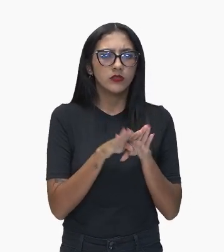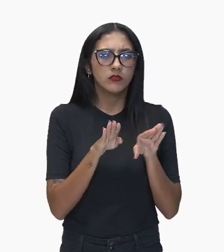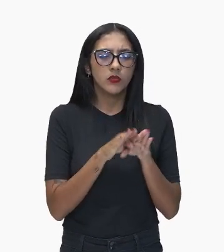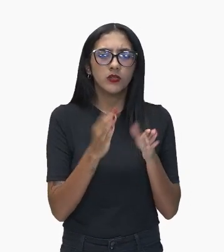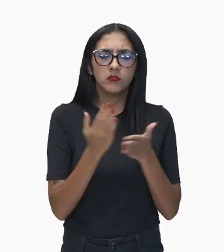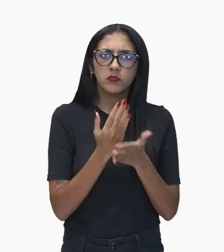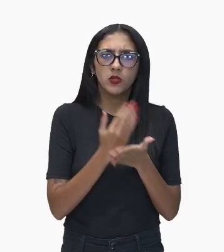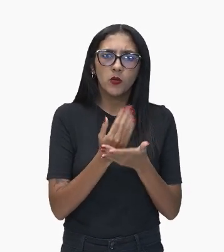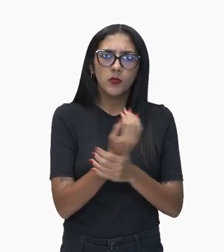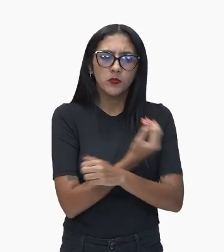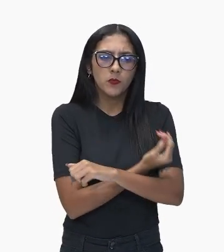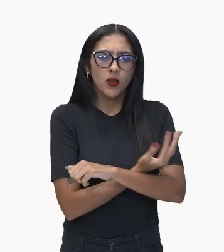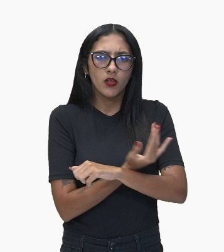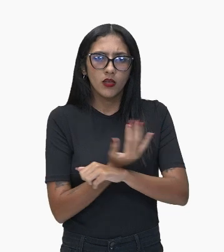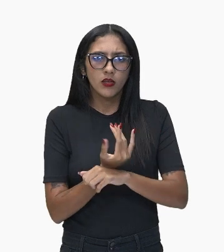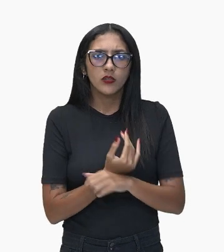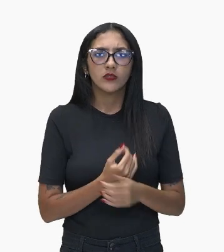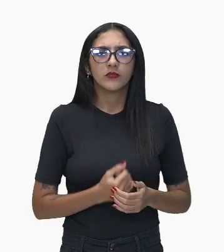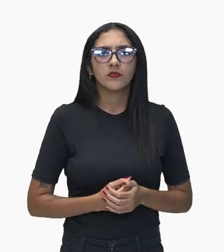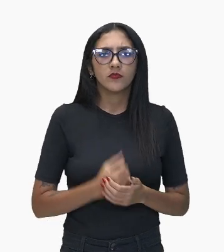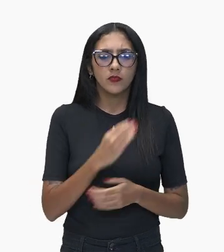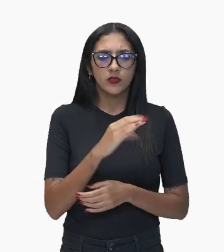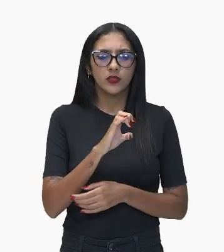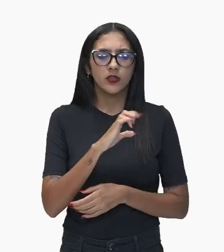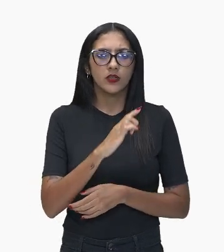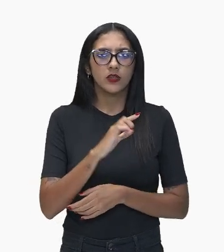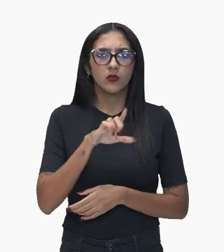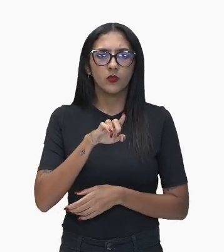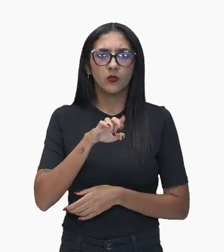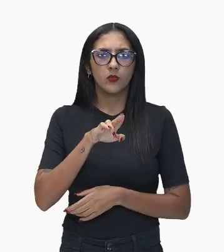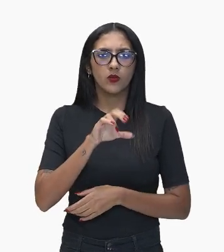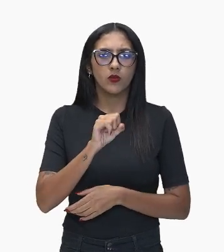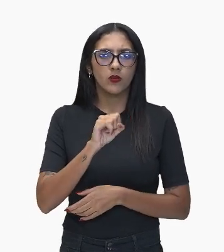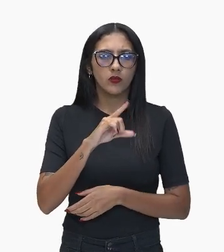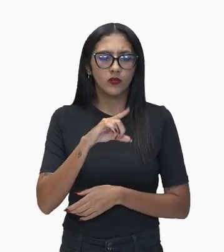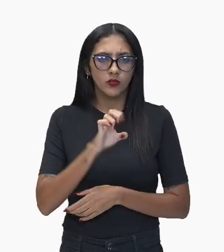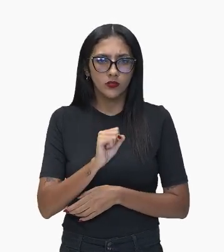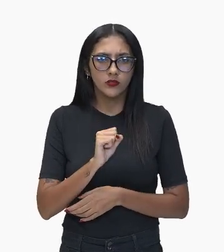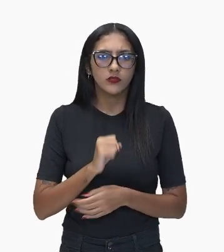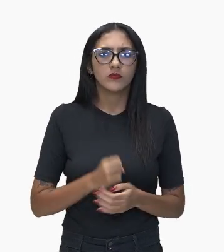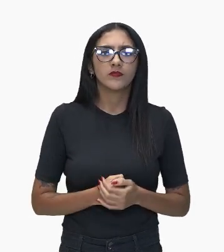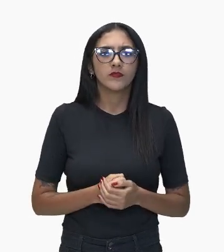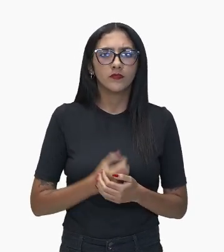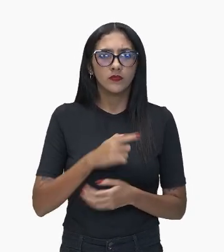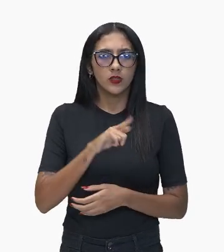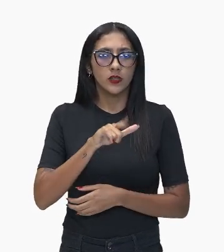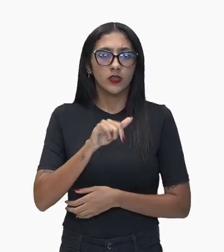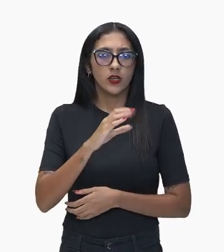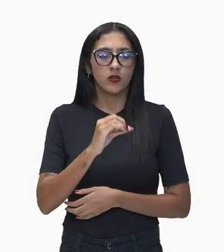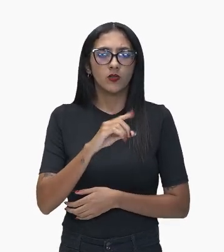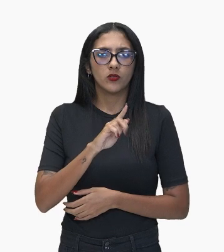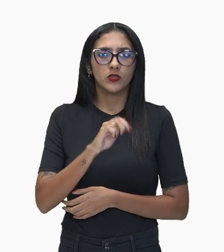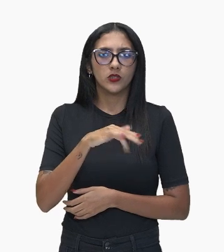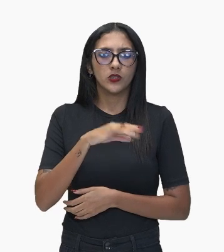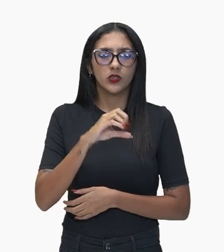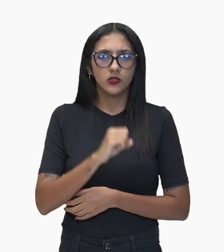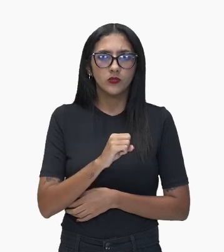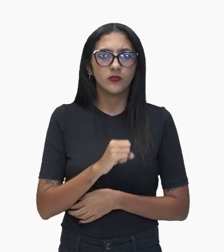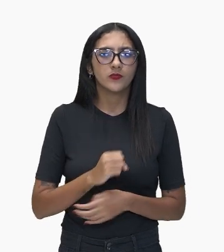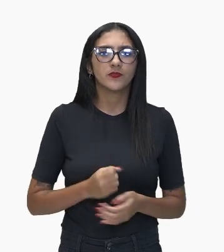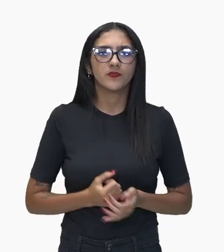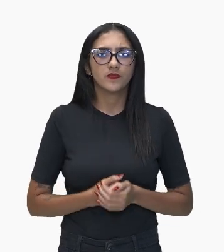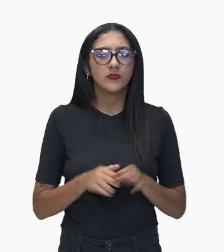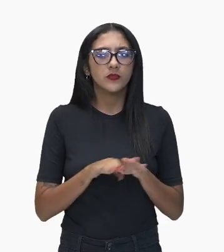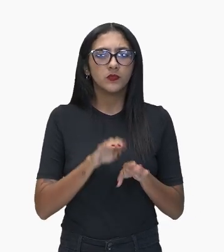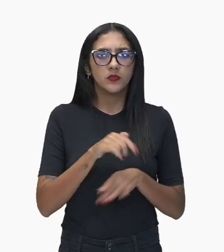plantas, né? A celulose, que também está presente em plantas, o glicogênio presente em fungos e